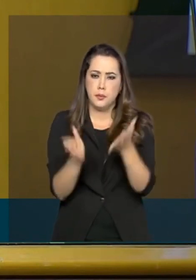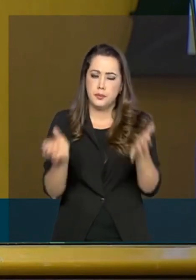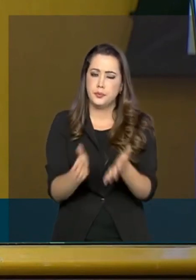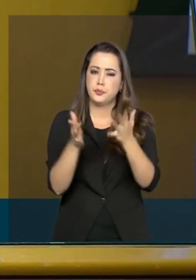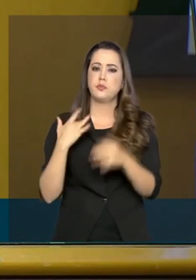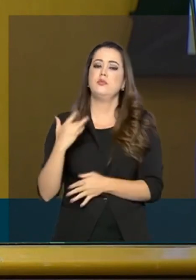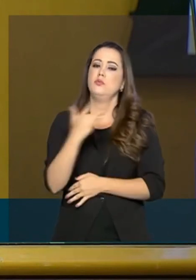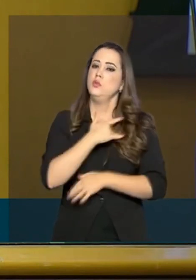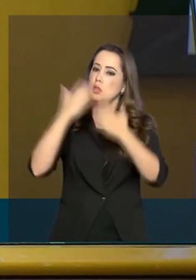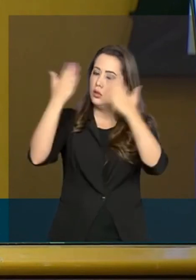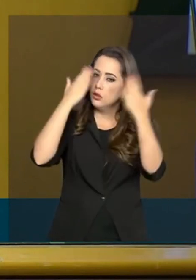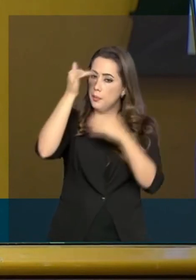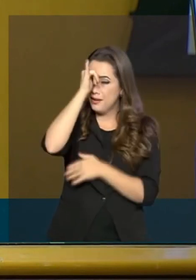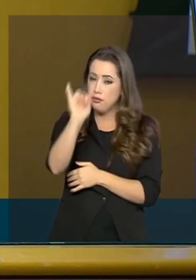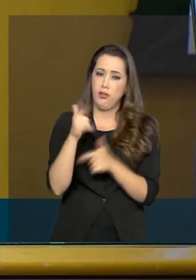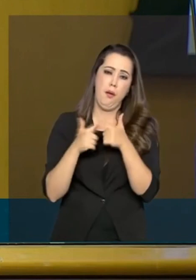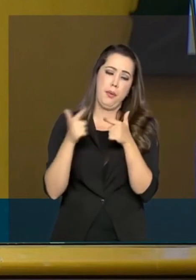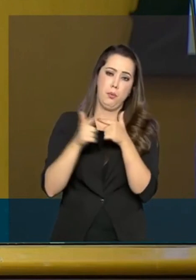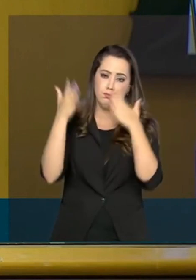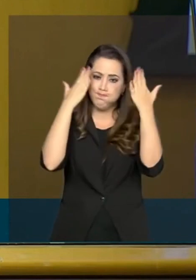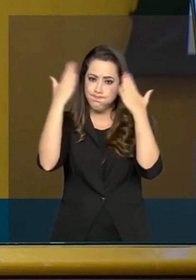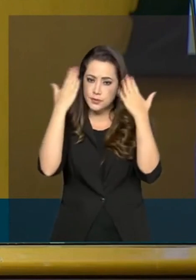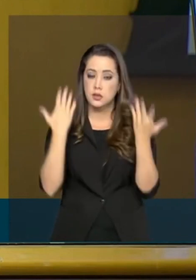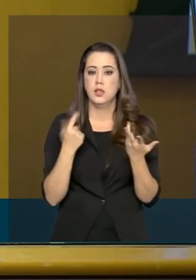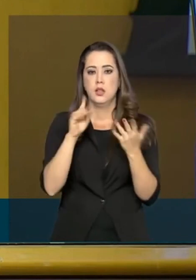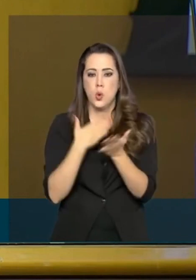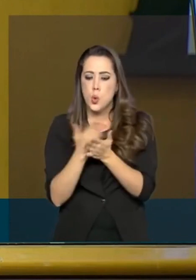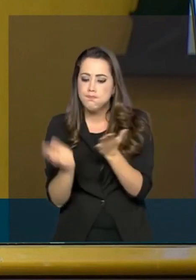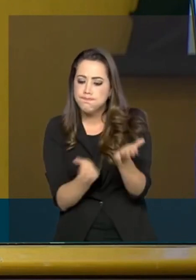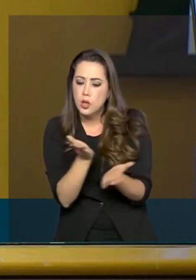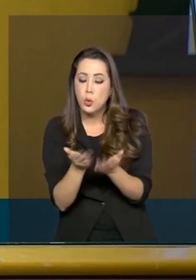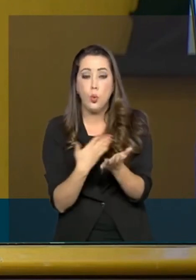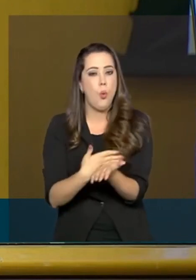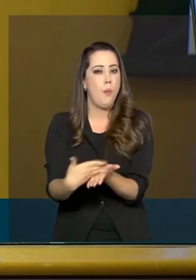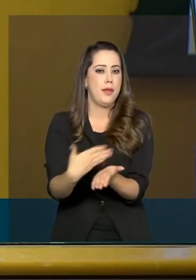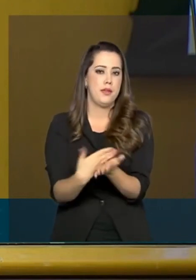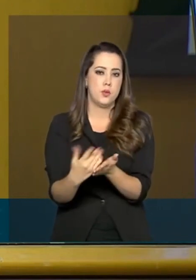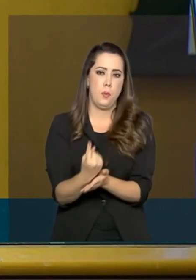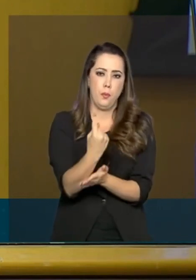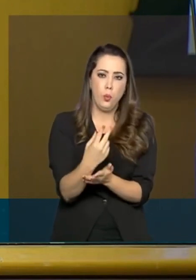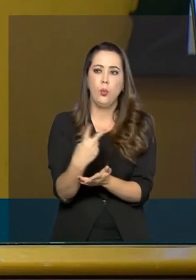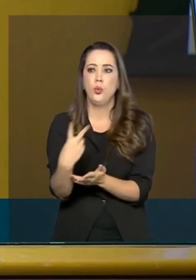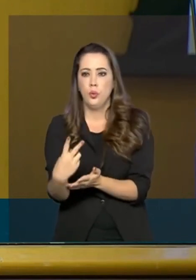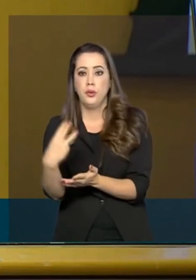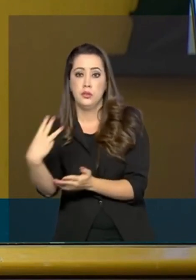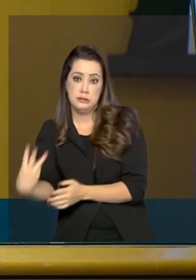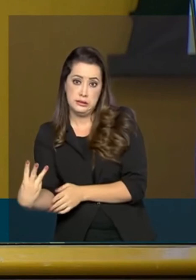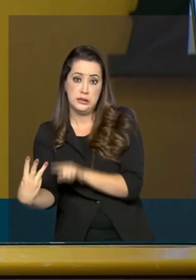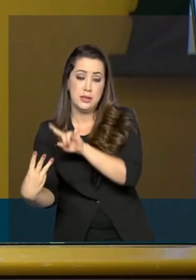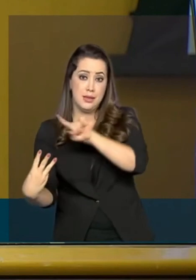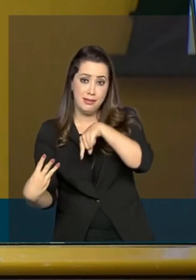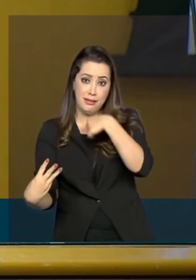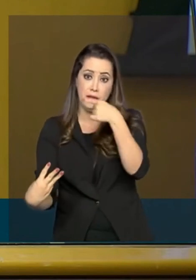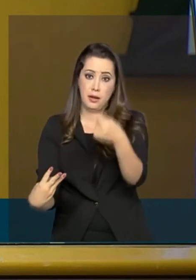de prevenir a doença mental, fazendo prevenção primária, secundária e terciária. Para depois, quando chegasse